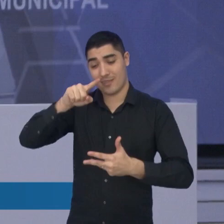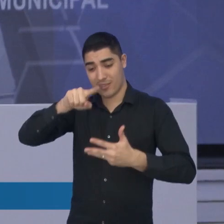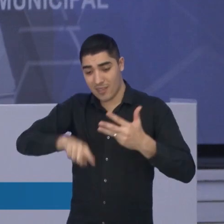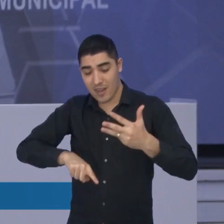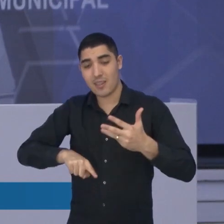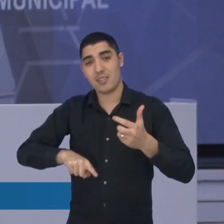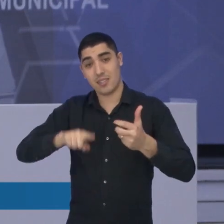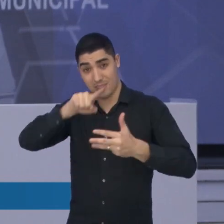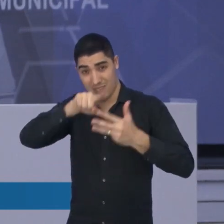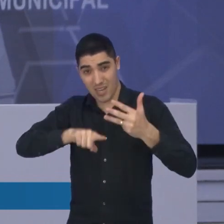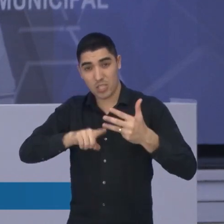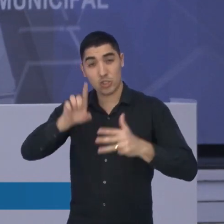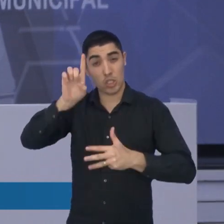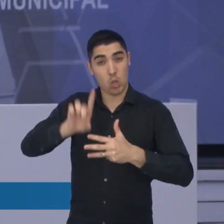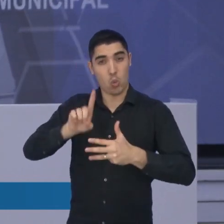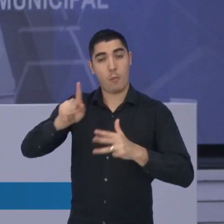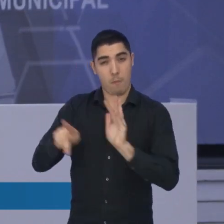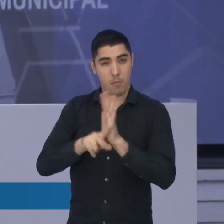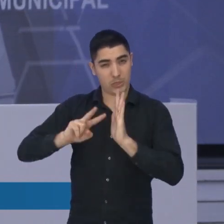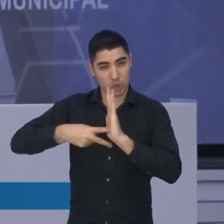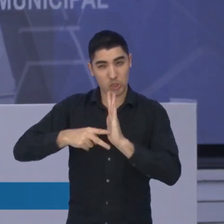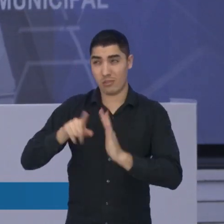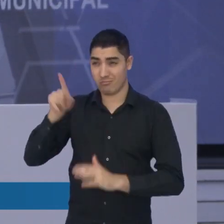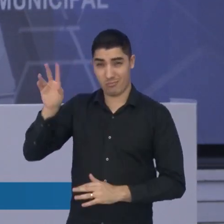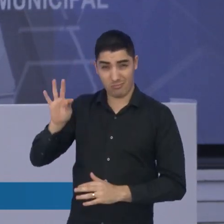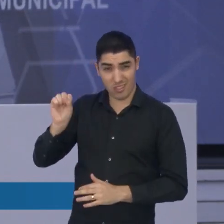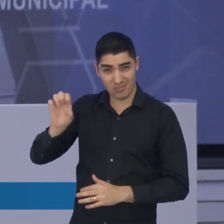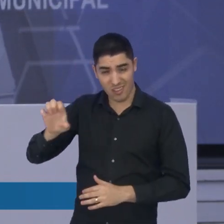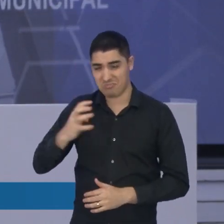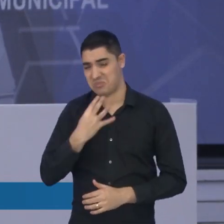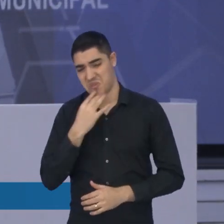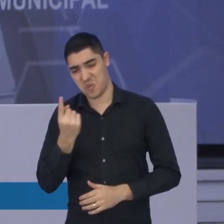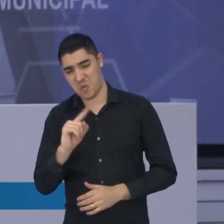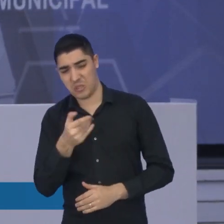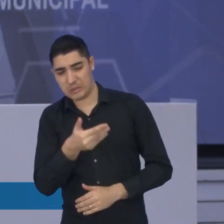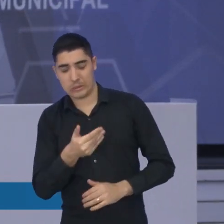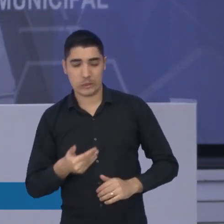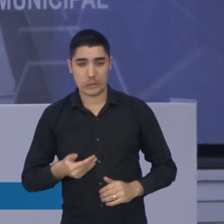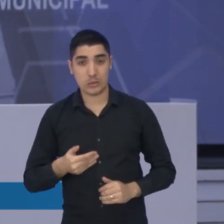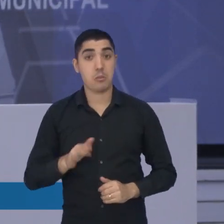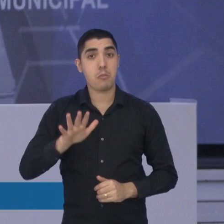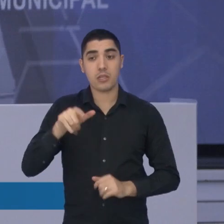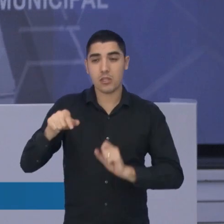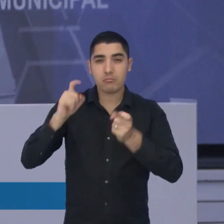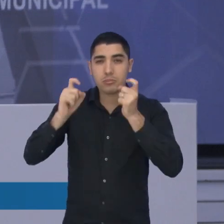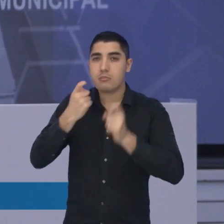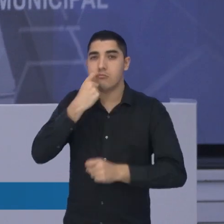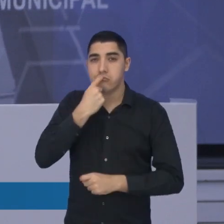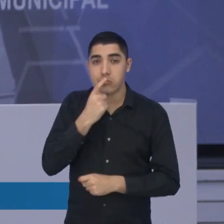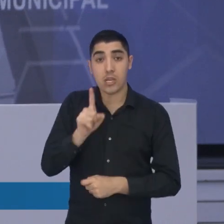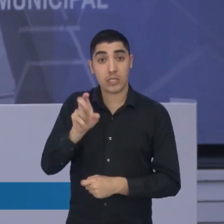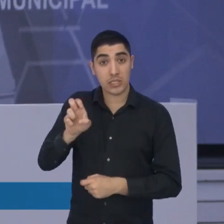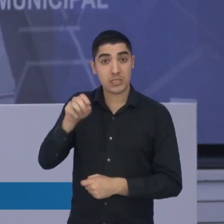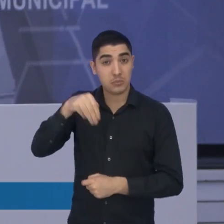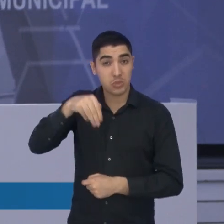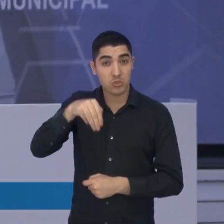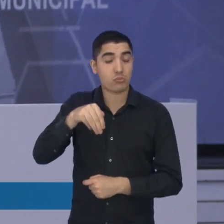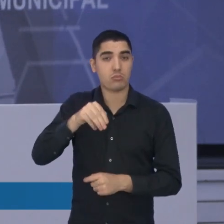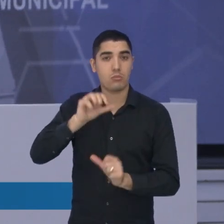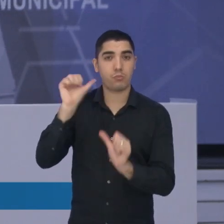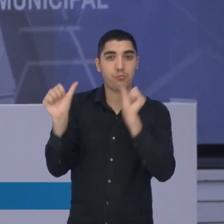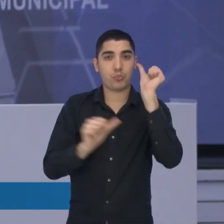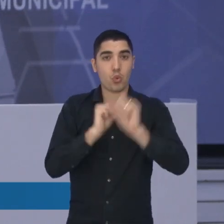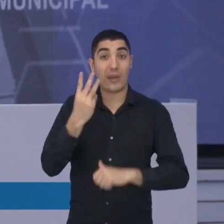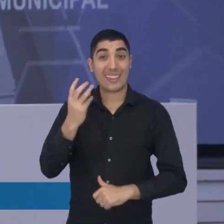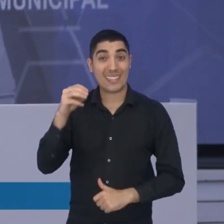todos desconhecidos para o tribunal. A audiência prevista para durar apenas 15 minutos ultrapassou meia hora, pois o